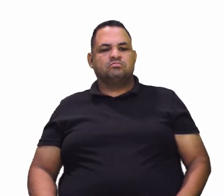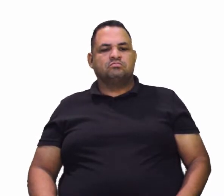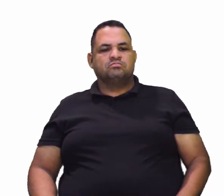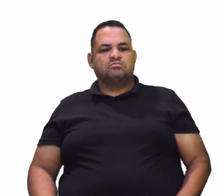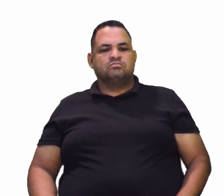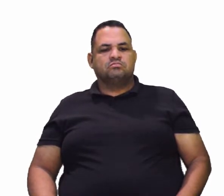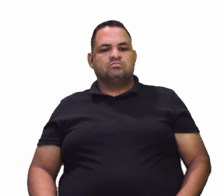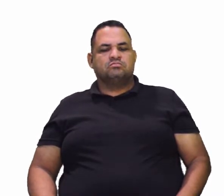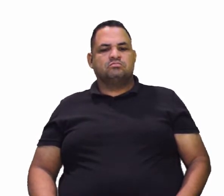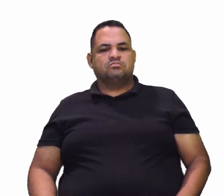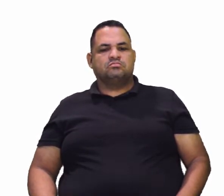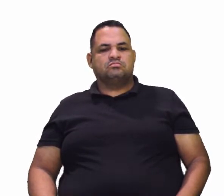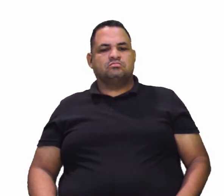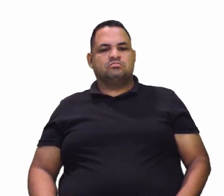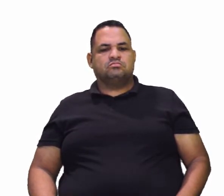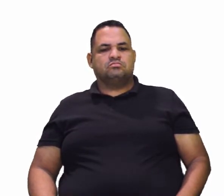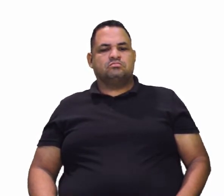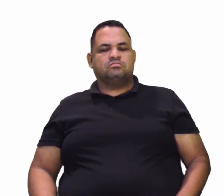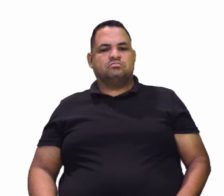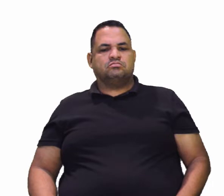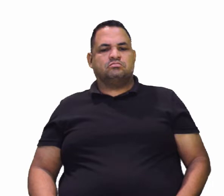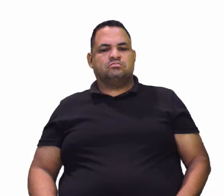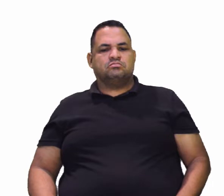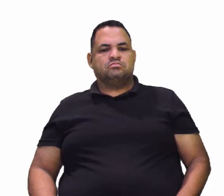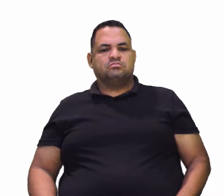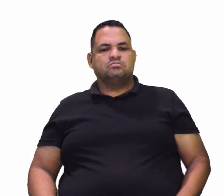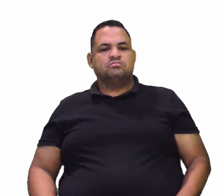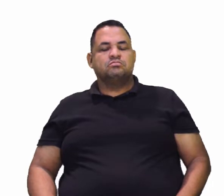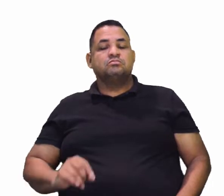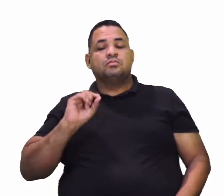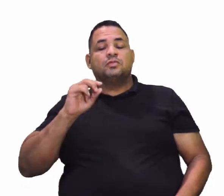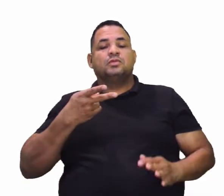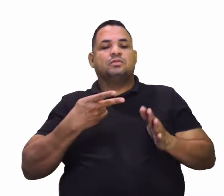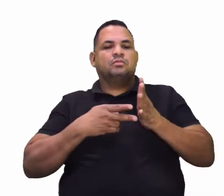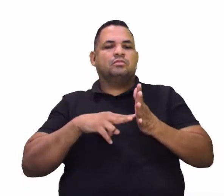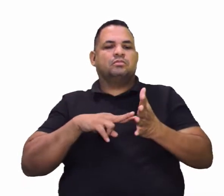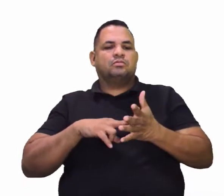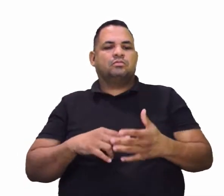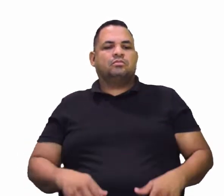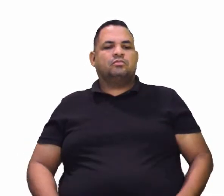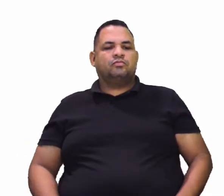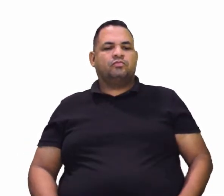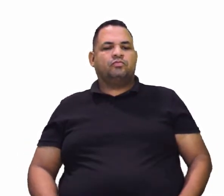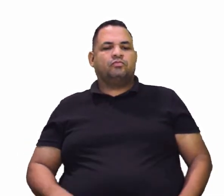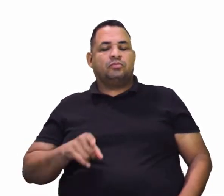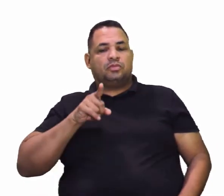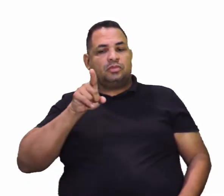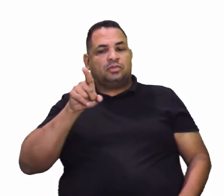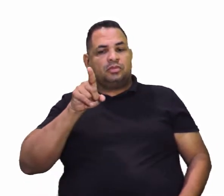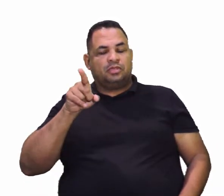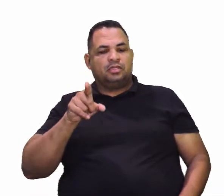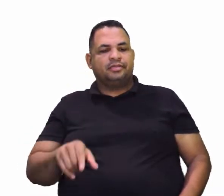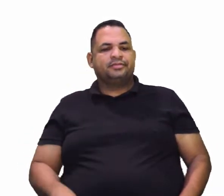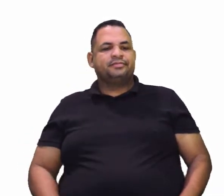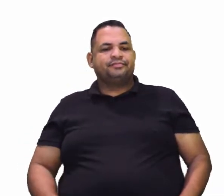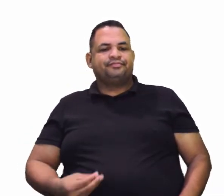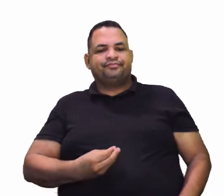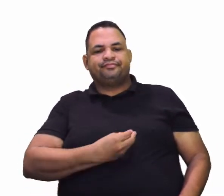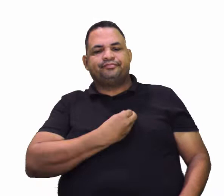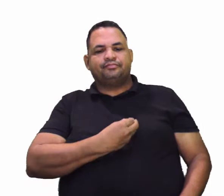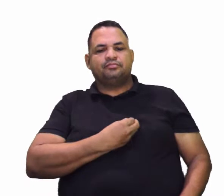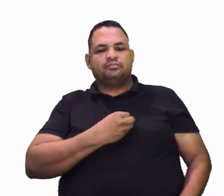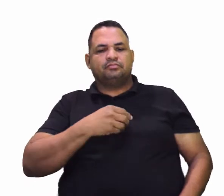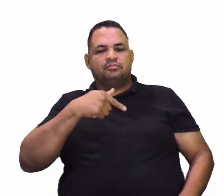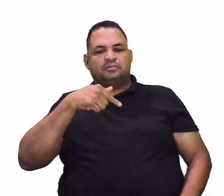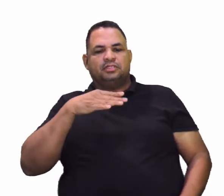from 7:30 until 1:30. O que é isso? Ela está lá, ainda no presente,